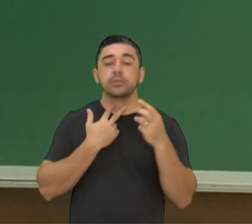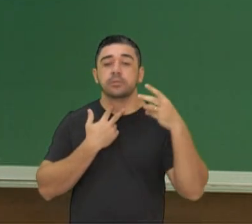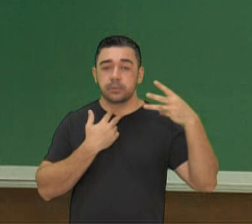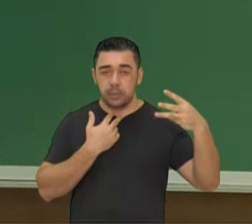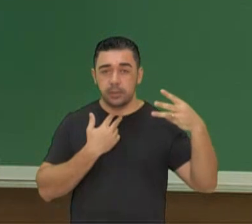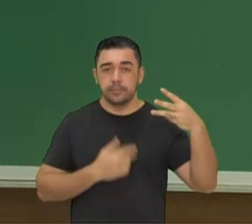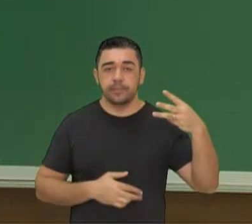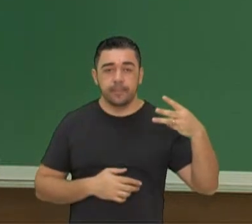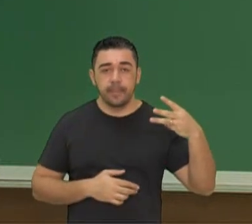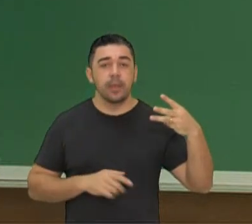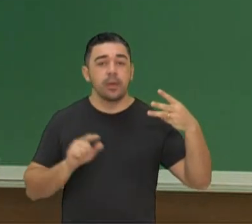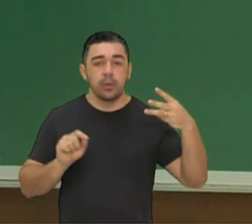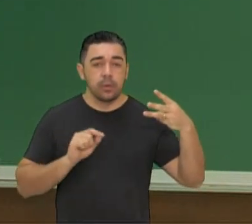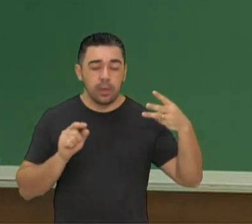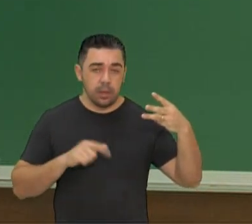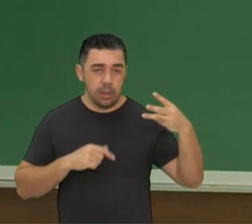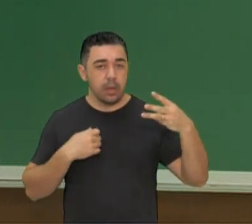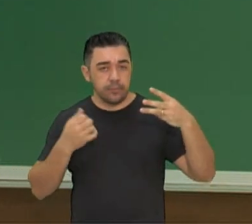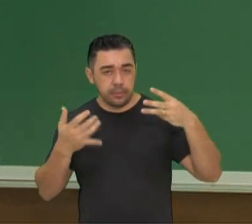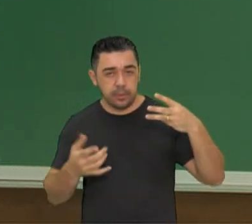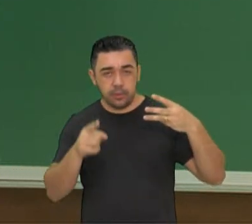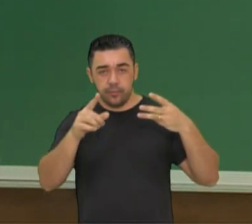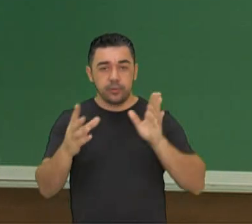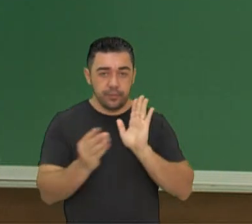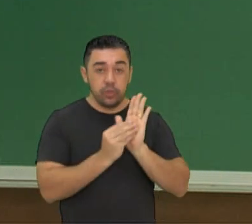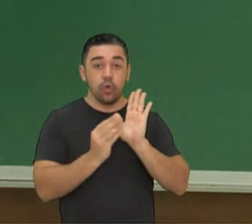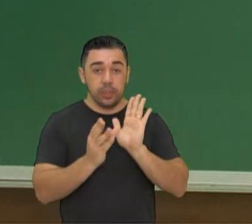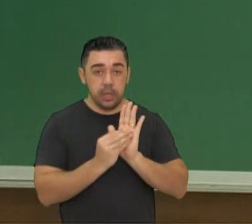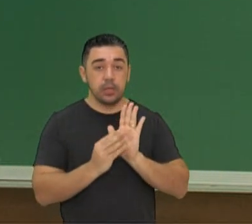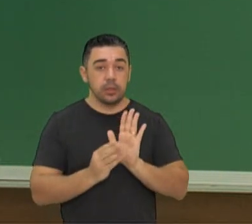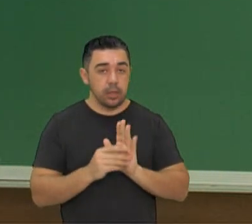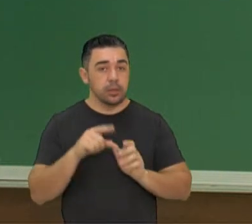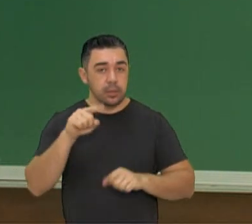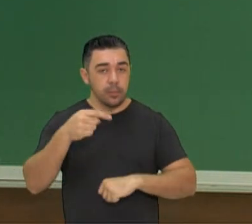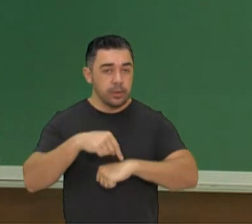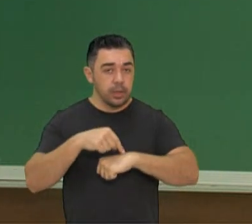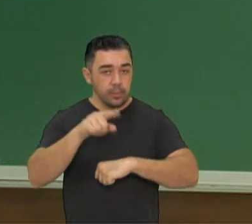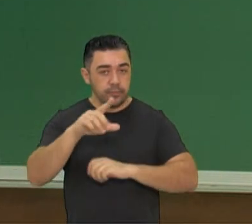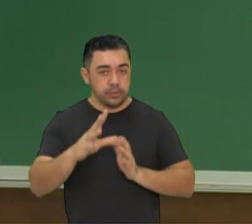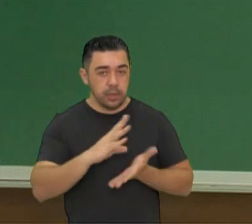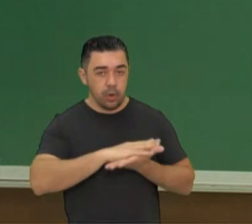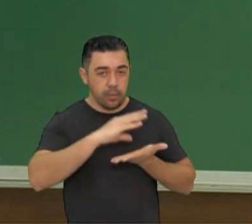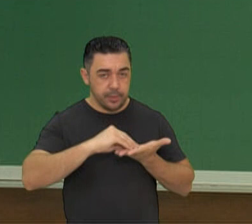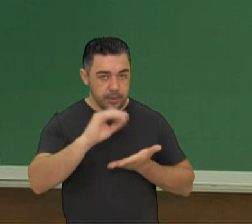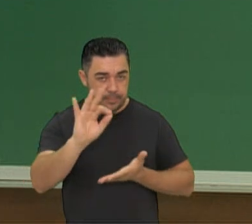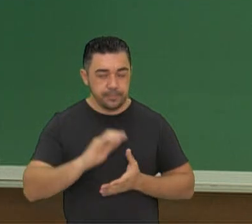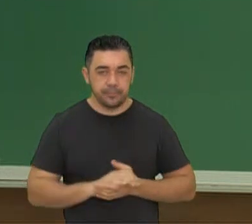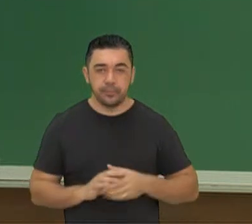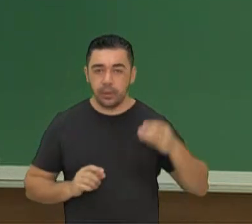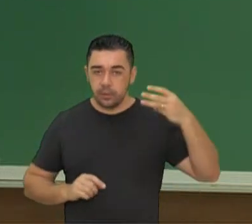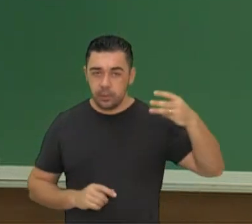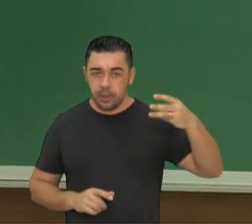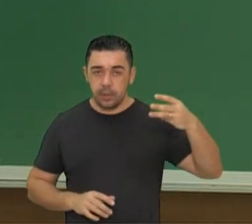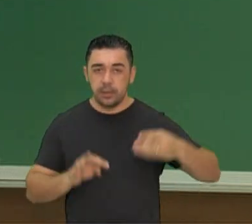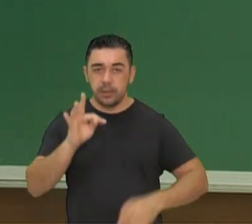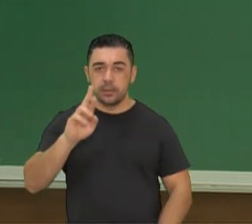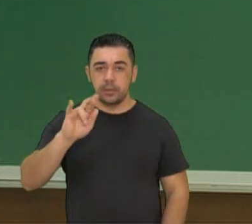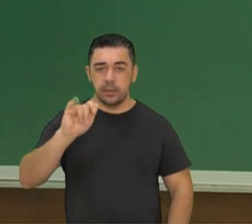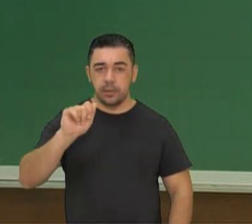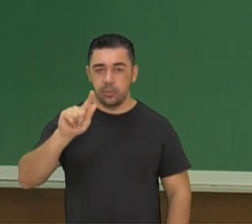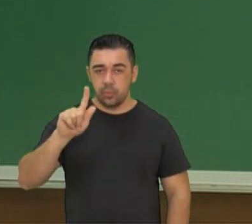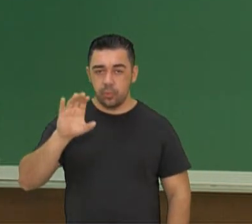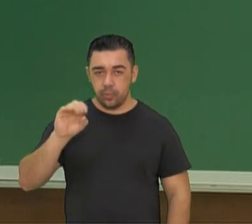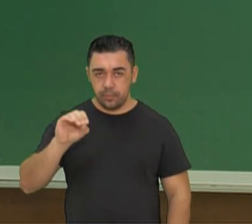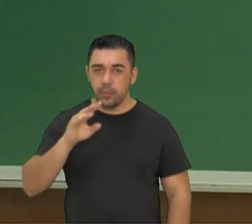certo? Então já vai, enquanto eu vou falando, você já vai anotando e depois eu te dou mais um tempinho para você fechar essa tabela. Com 3 lados eu tenho um